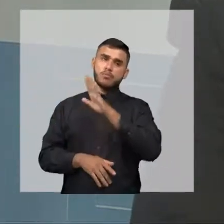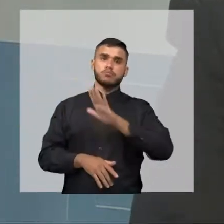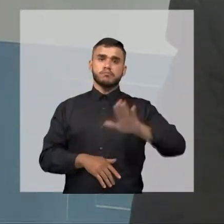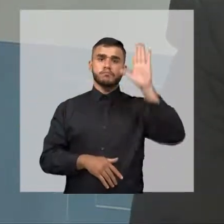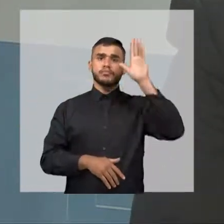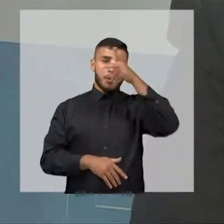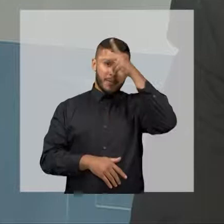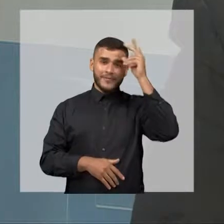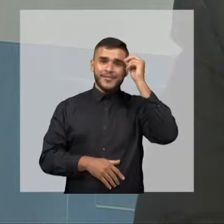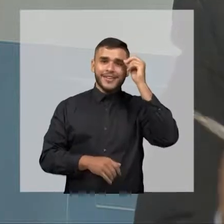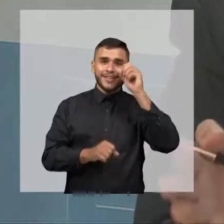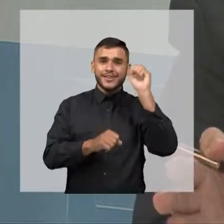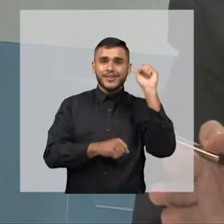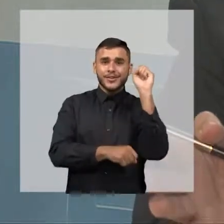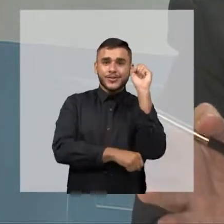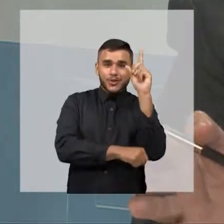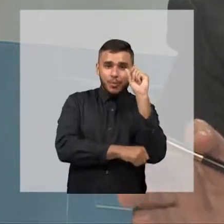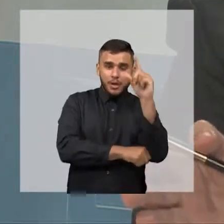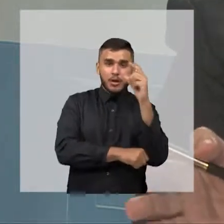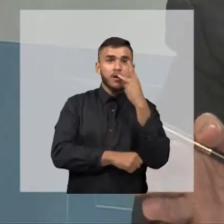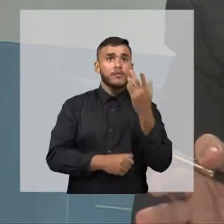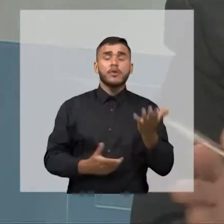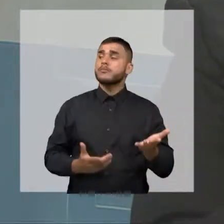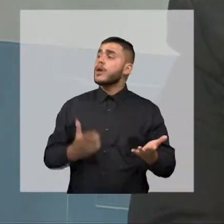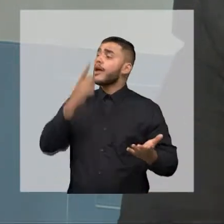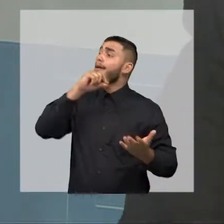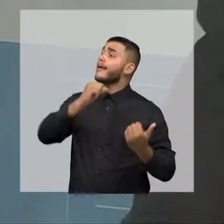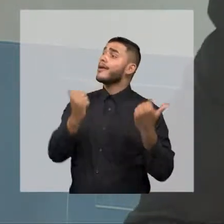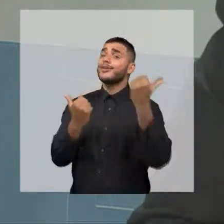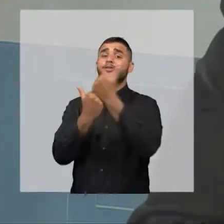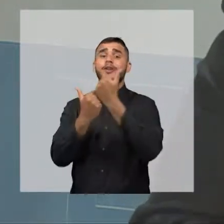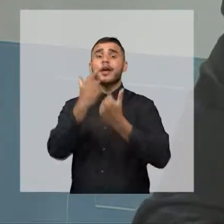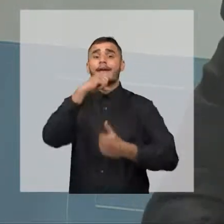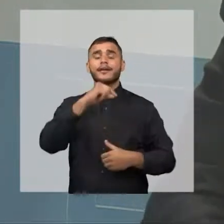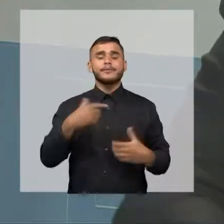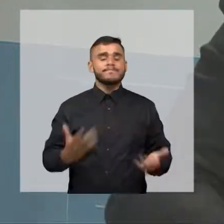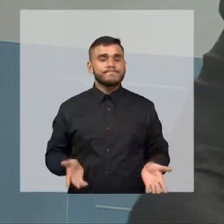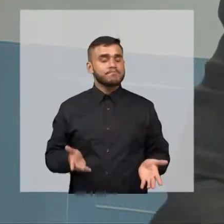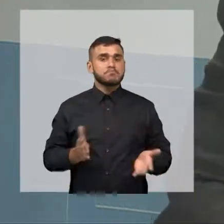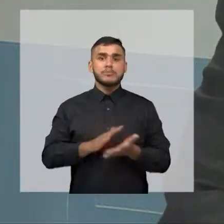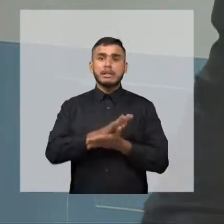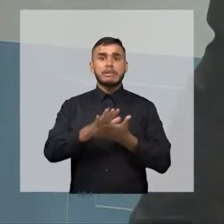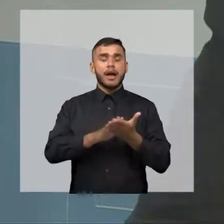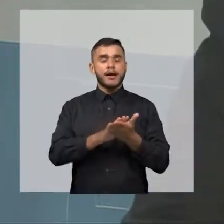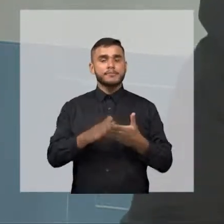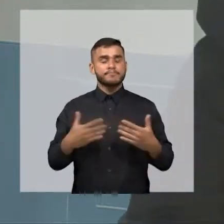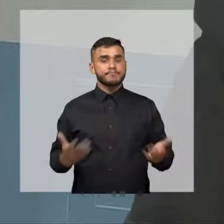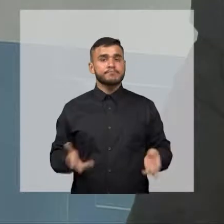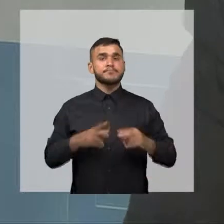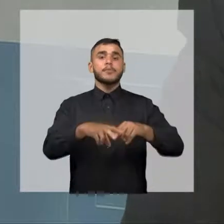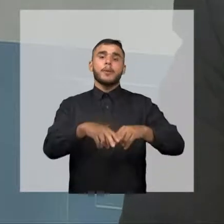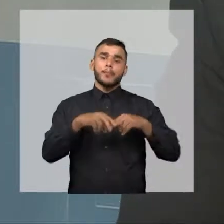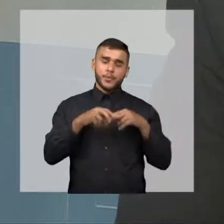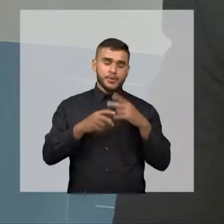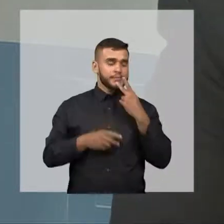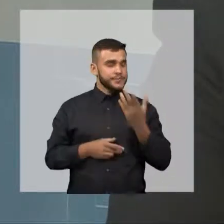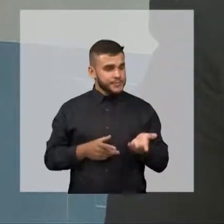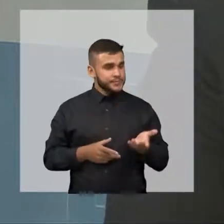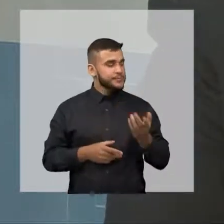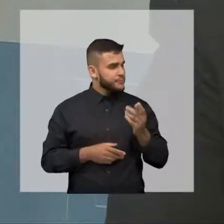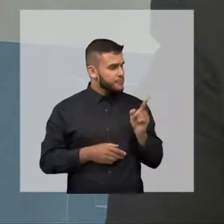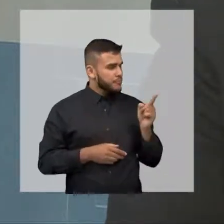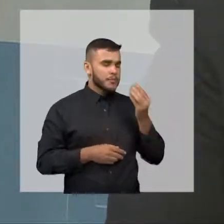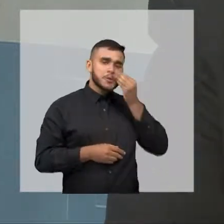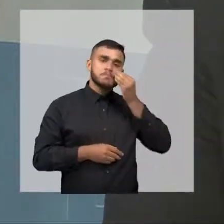irmão deputado. E a vaga está aberta, a cadeira estava aberta lá. Não tinha nenhum membro da família lá, a cadeira estava aberta. Mas